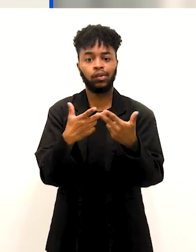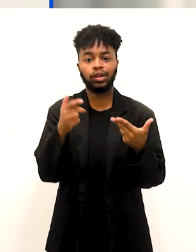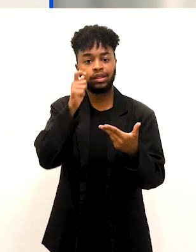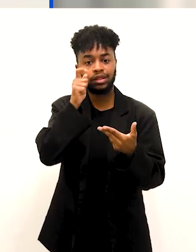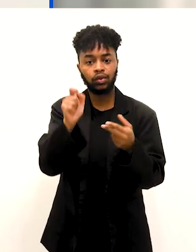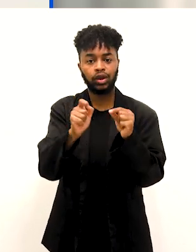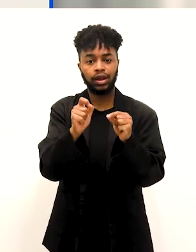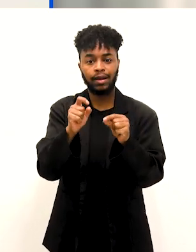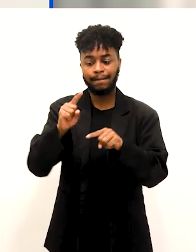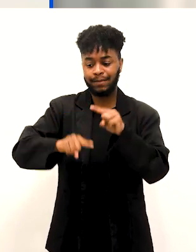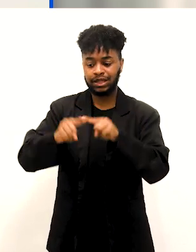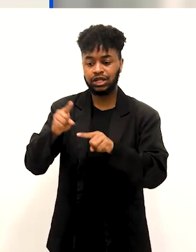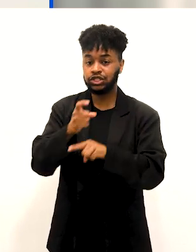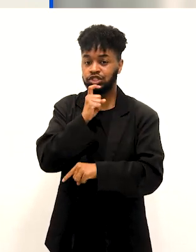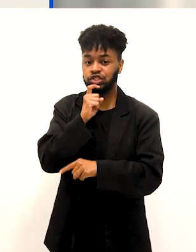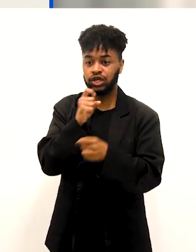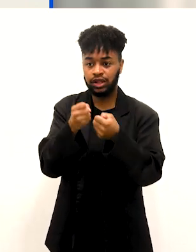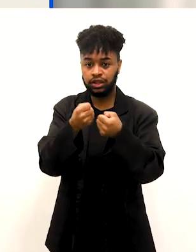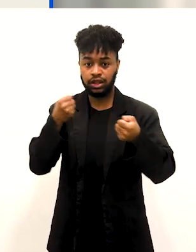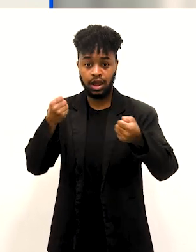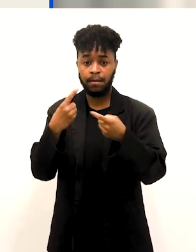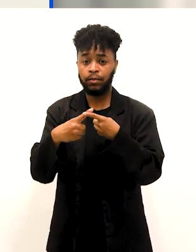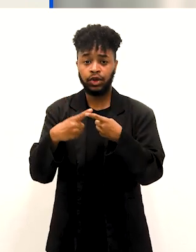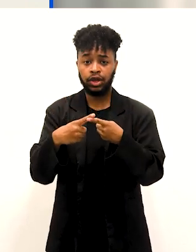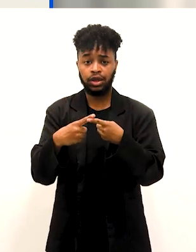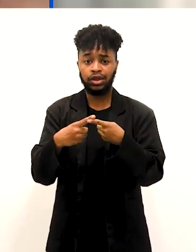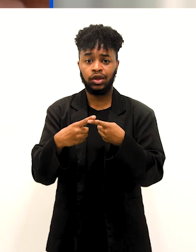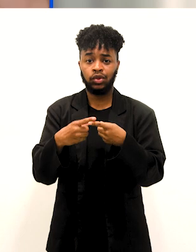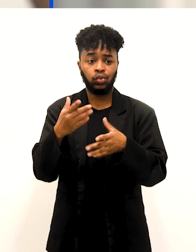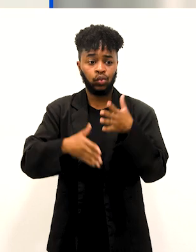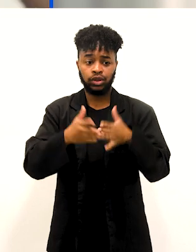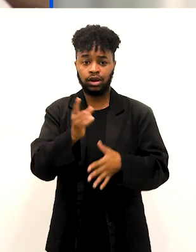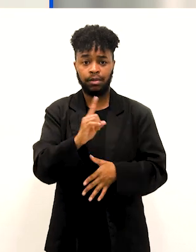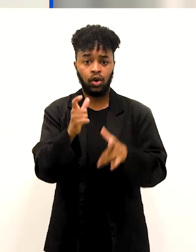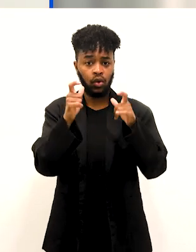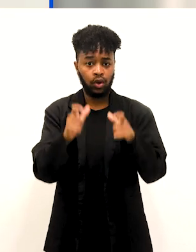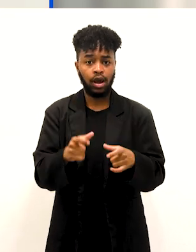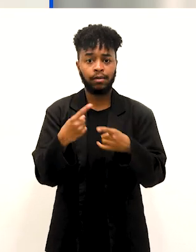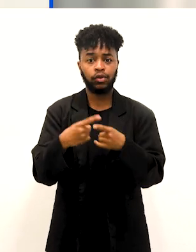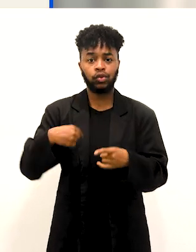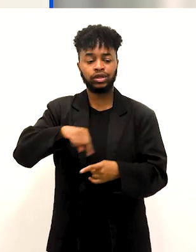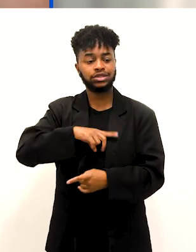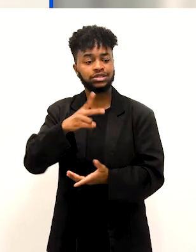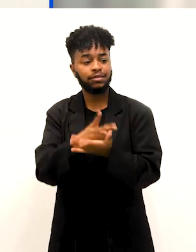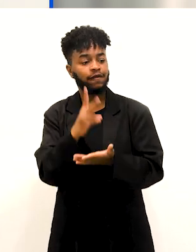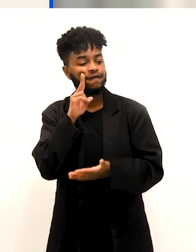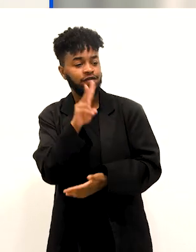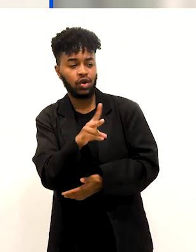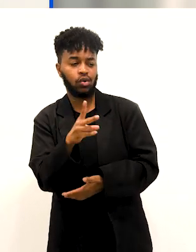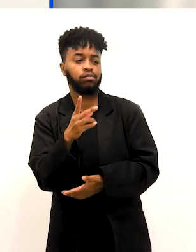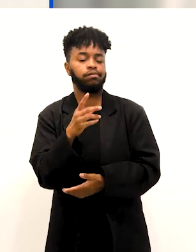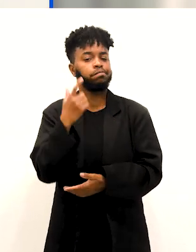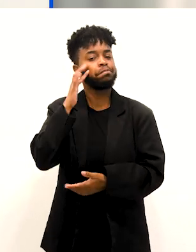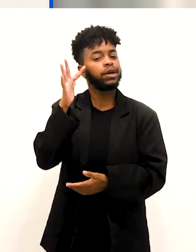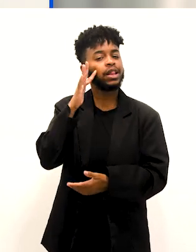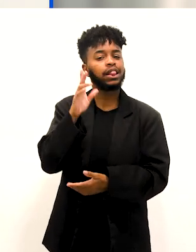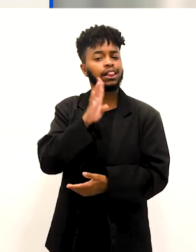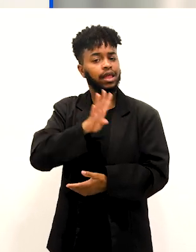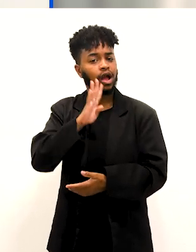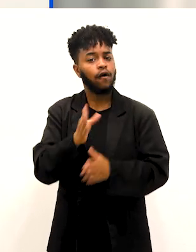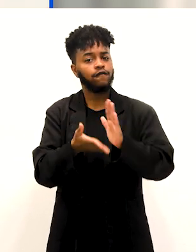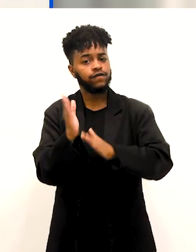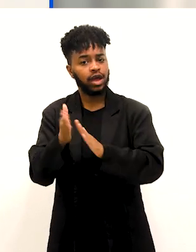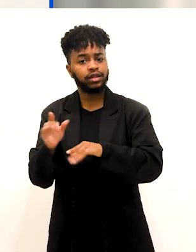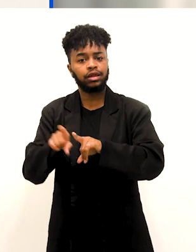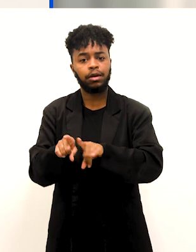interessante que é o ímã de geladeira. A gente tem um ímã de geladeira, não ocupa espaço, é uma lembrança que a gente sempre passa, ó, como foi legal essa viagem, essa experiência, esse